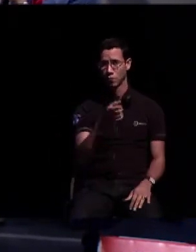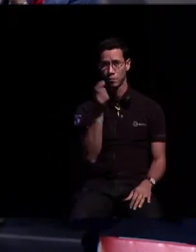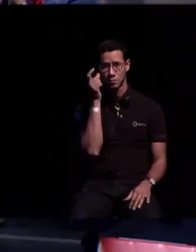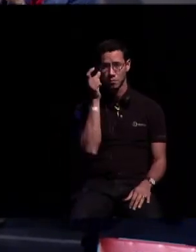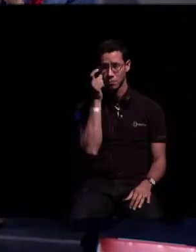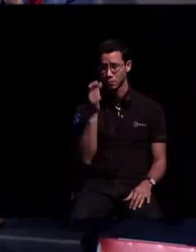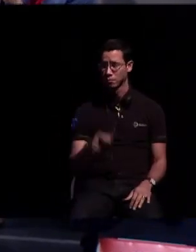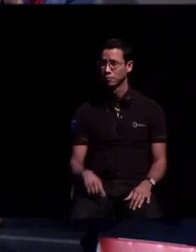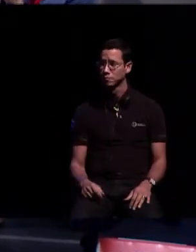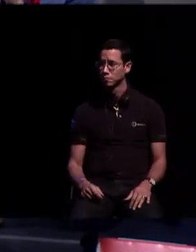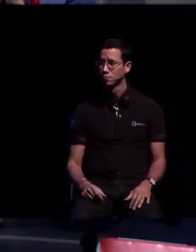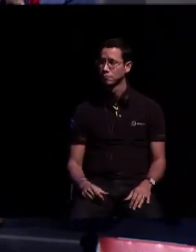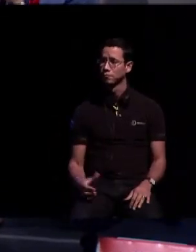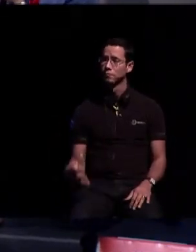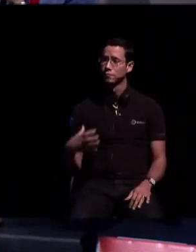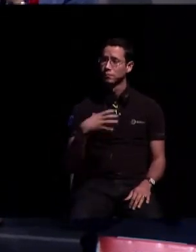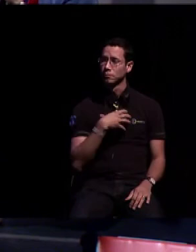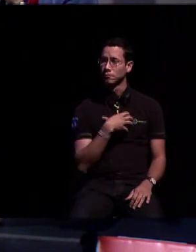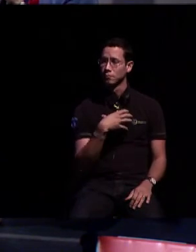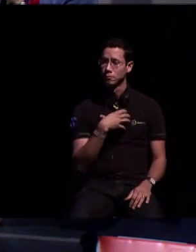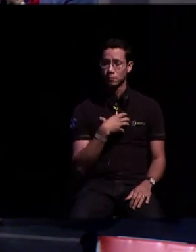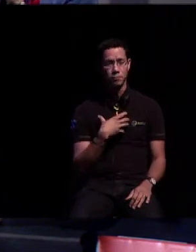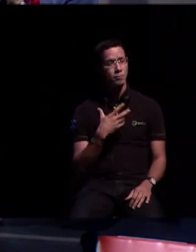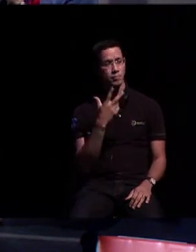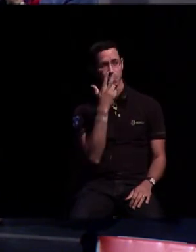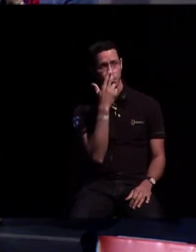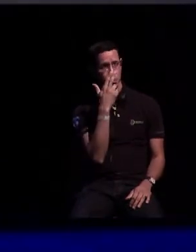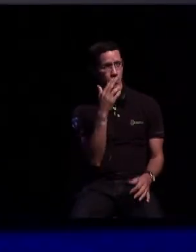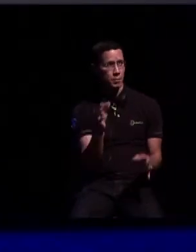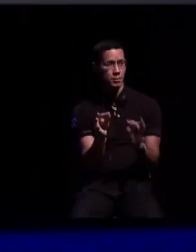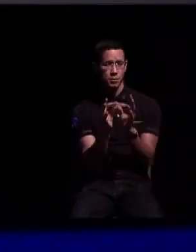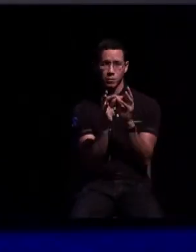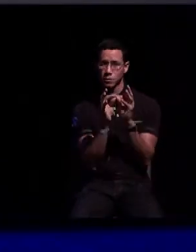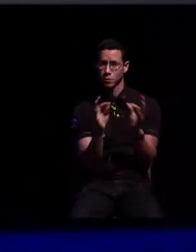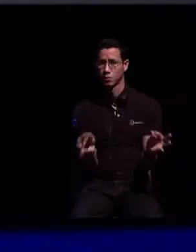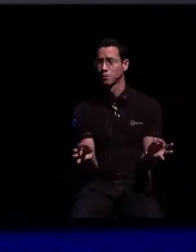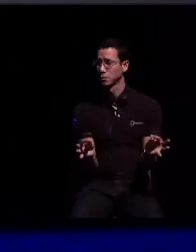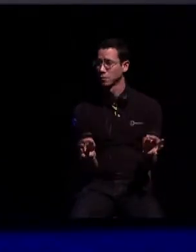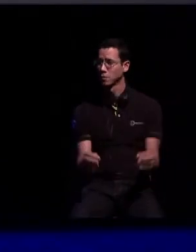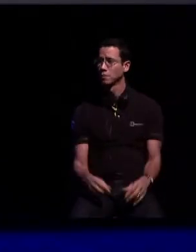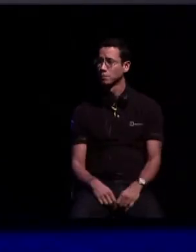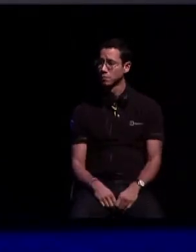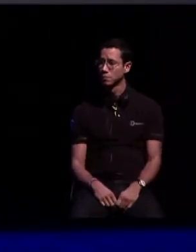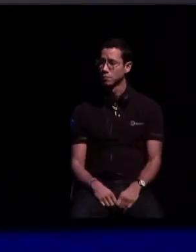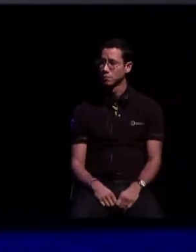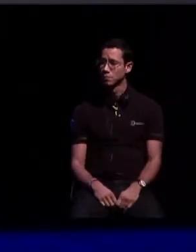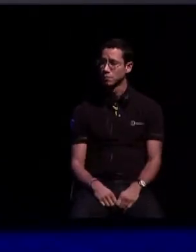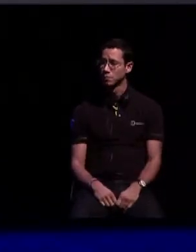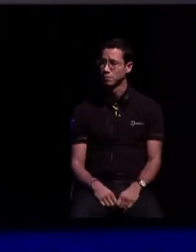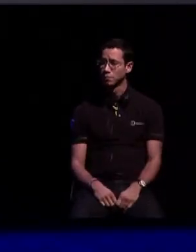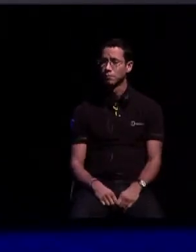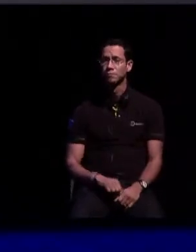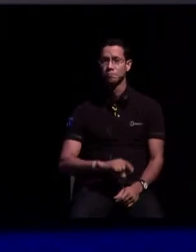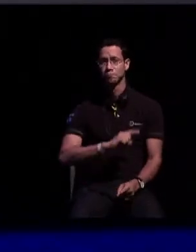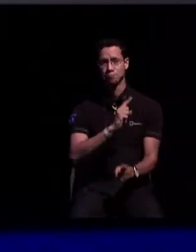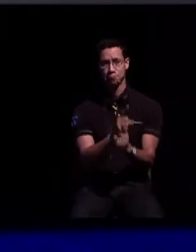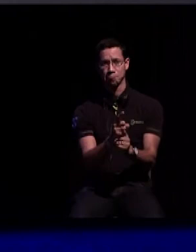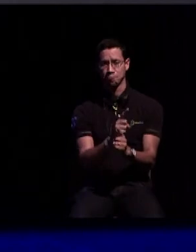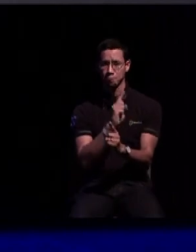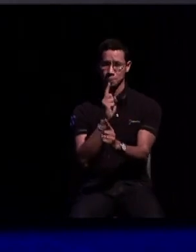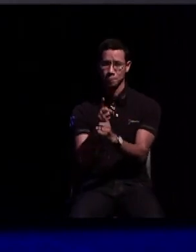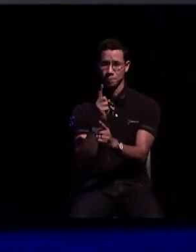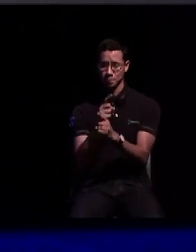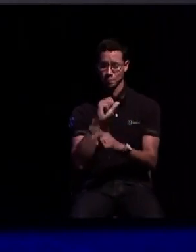Quer dizer, então, formas que podem ser muito simples, né? E desde que elas estejam associadas a uma descoberta que seja